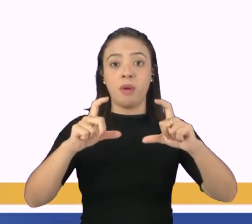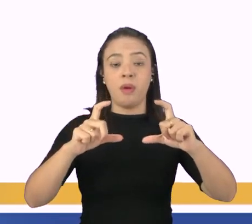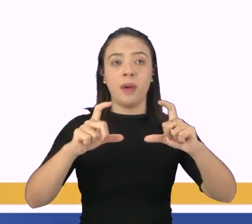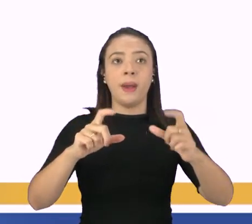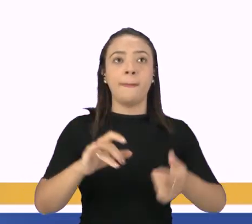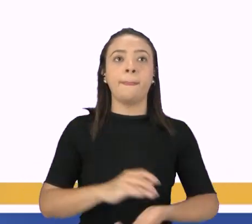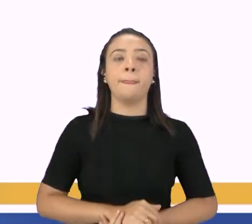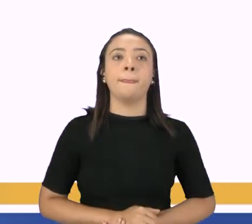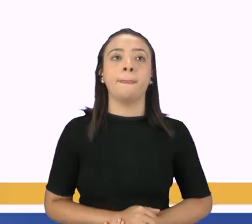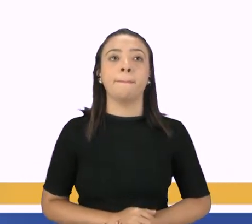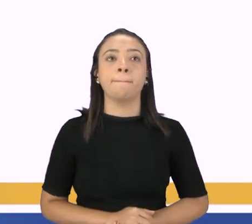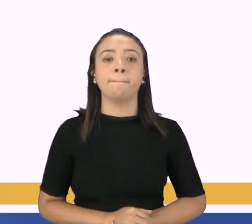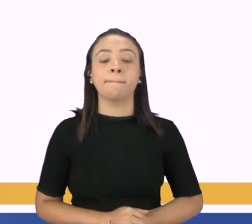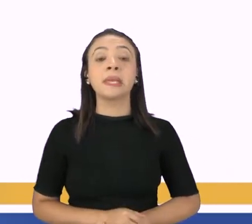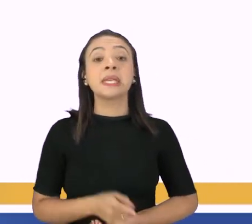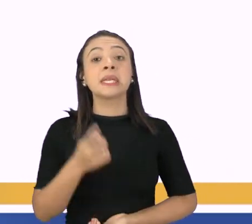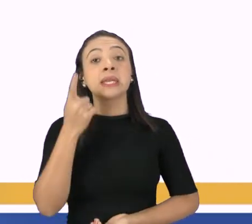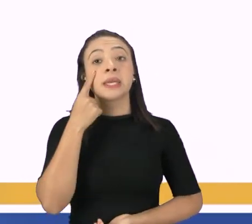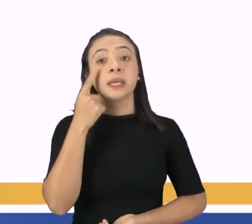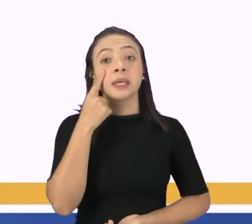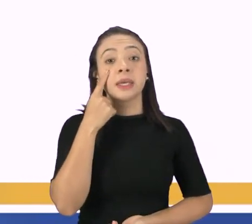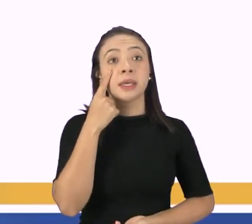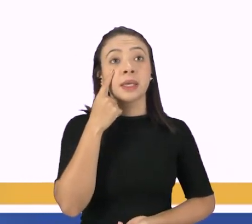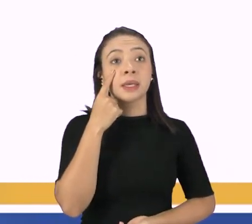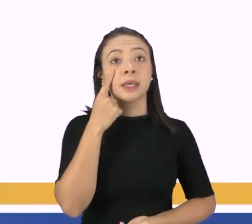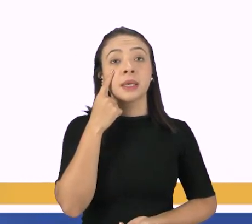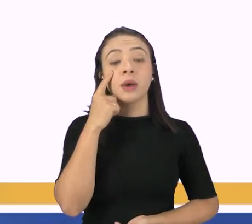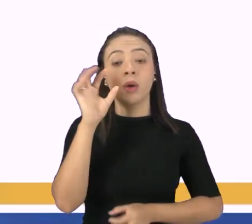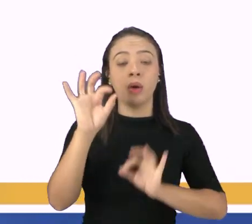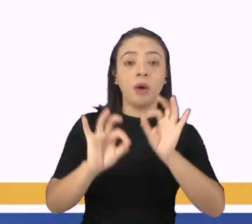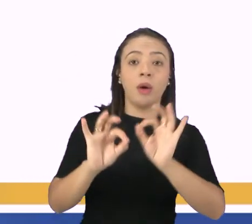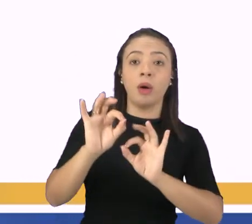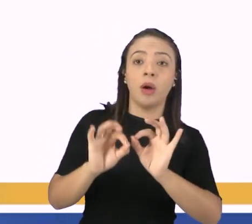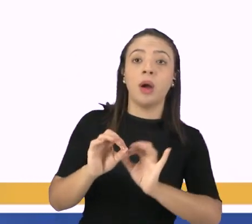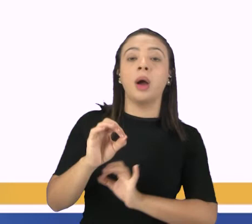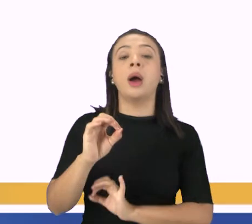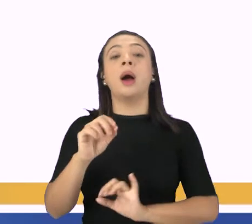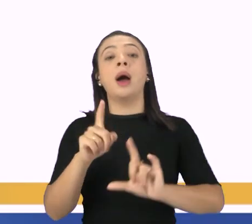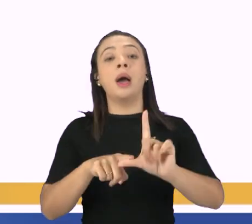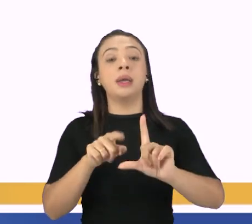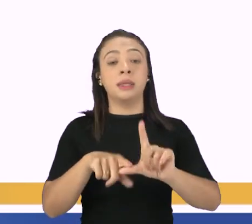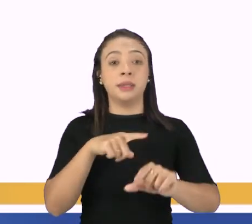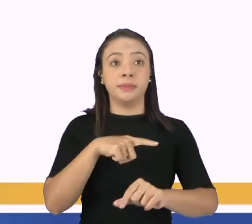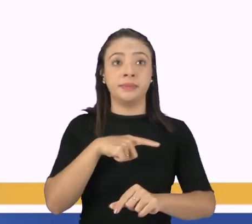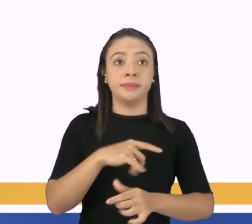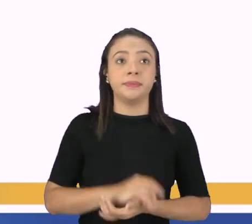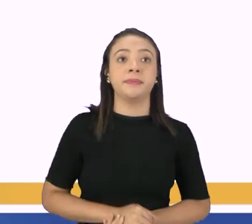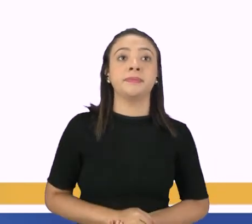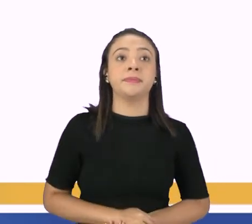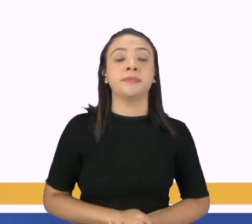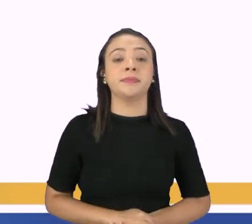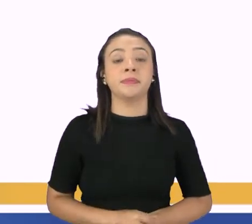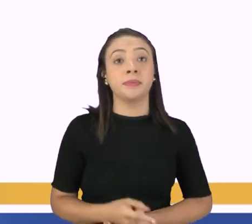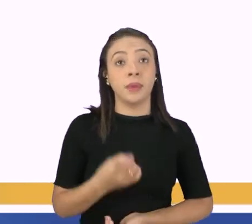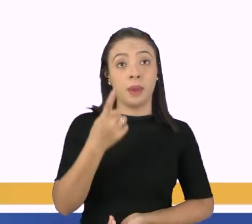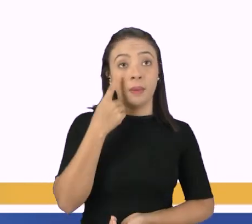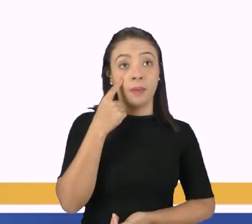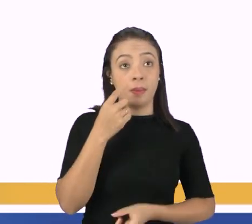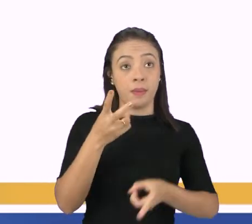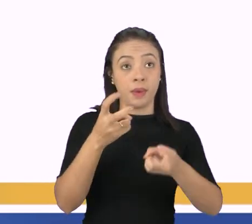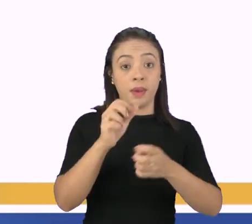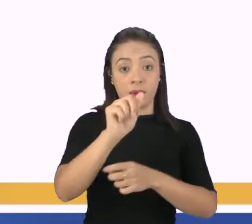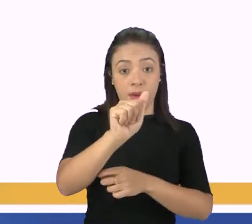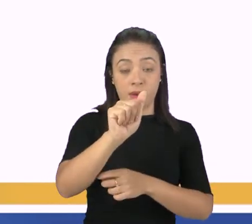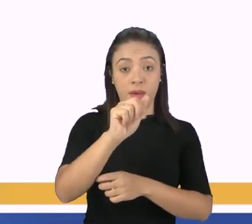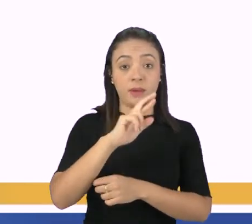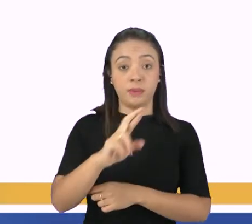de Bhaskara aí. Primeiramente, extrairemos os coeficientes, né, dessa equação. Observe que o a é igual